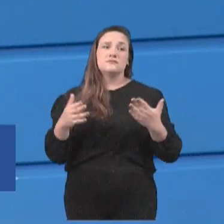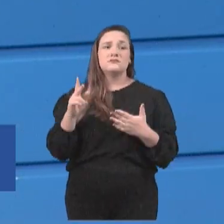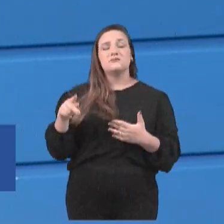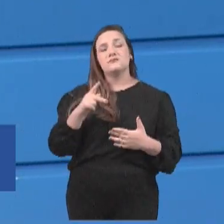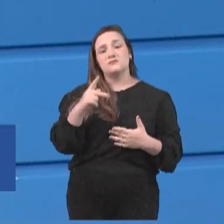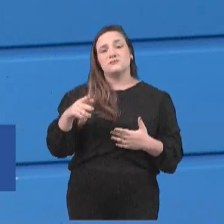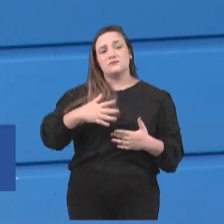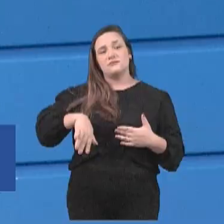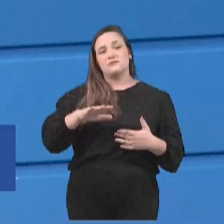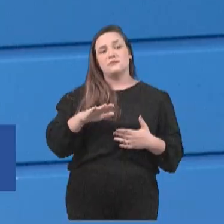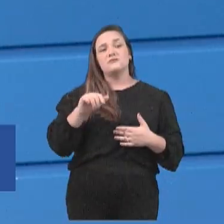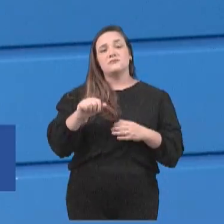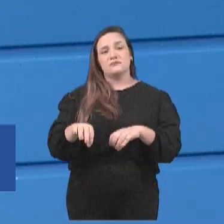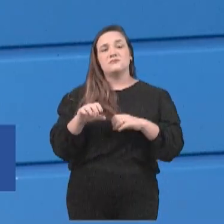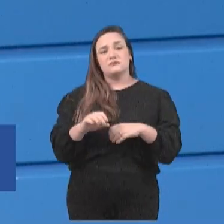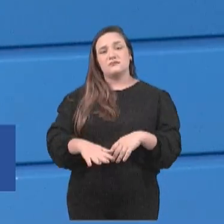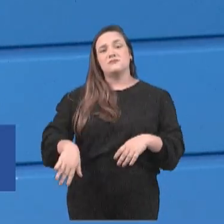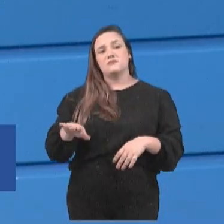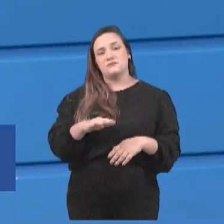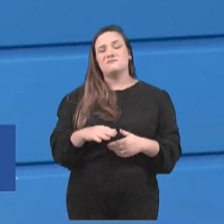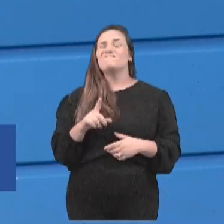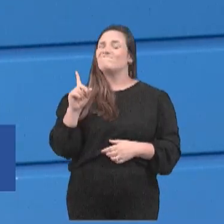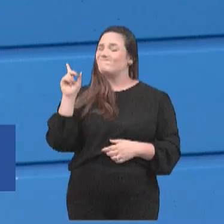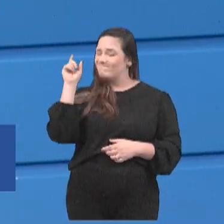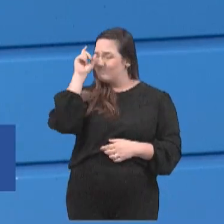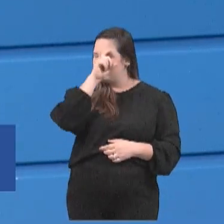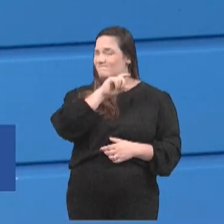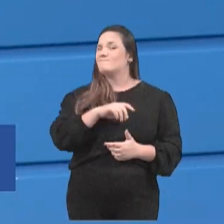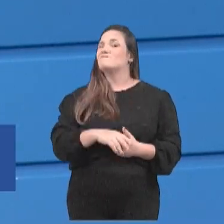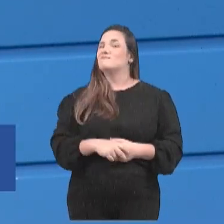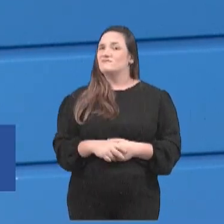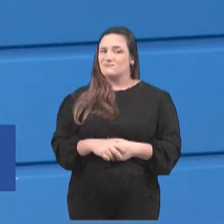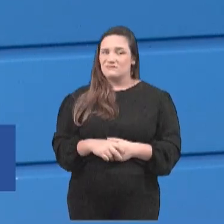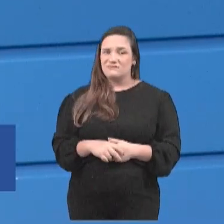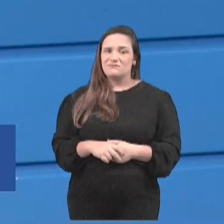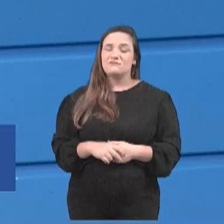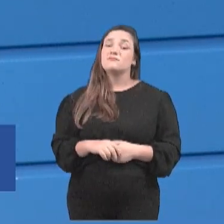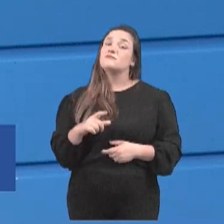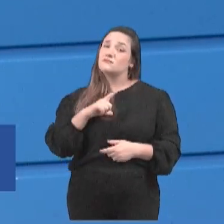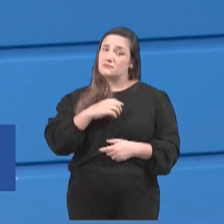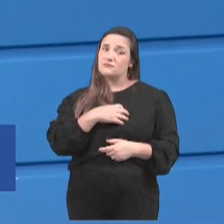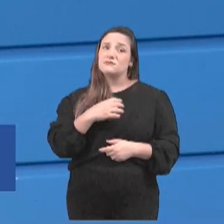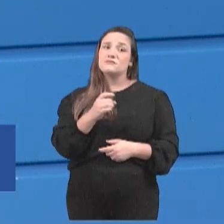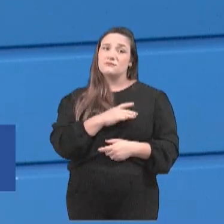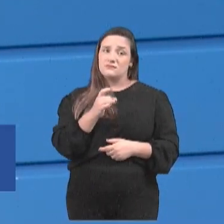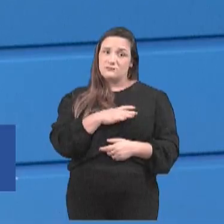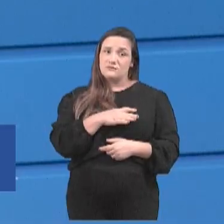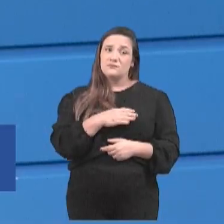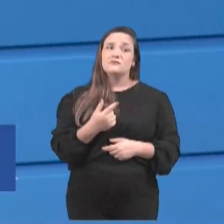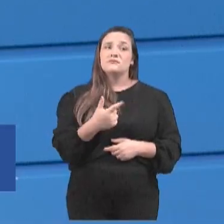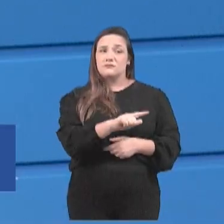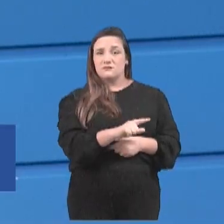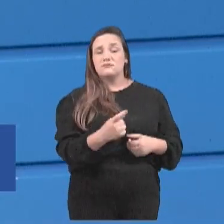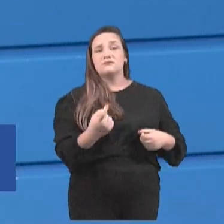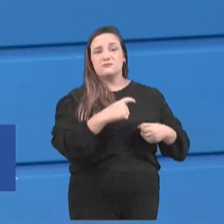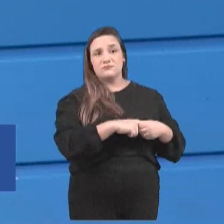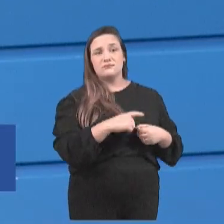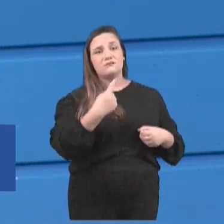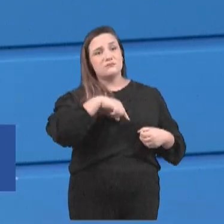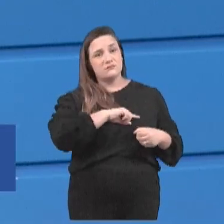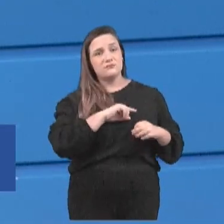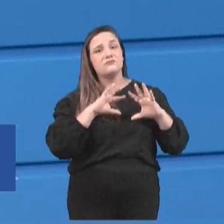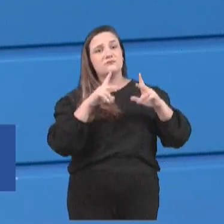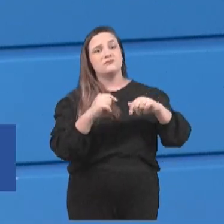da educação no Estado está numa situação tensa. E aí um medo, inclusive, dos outros contratados, de que todos